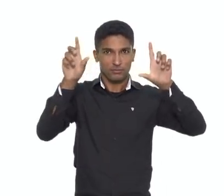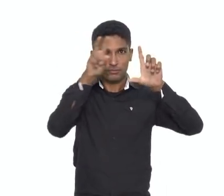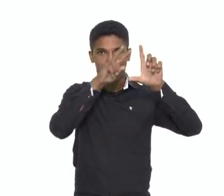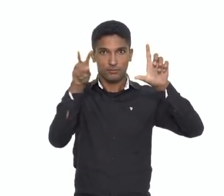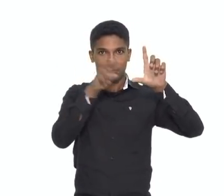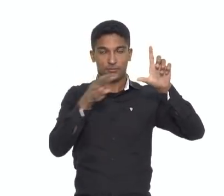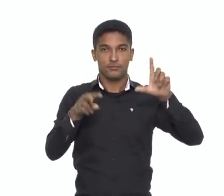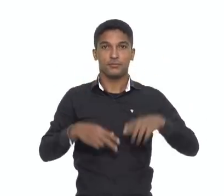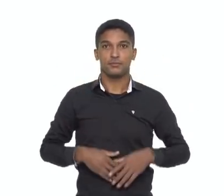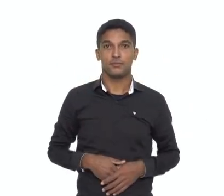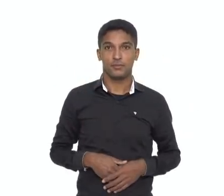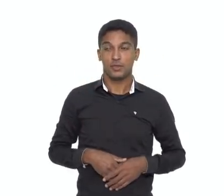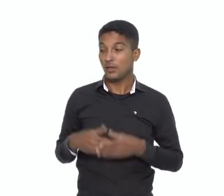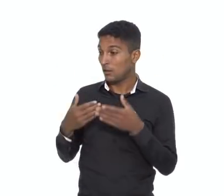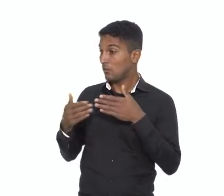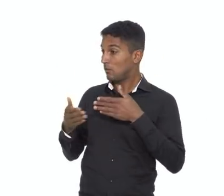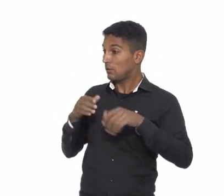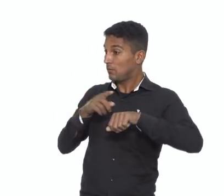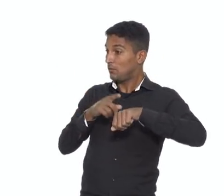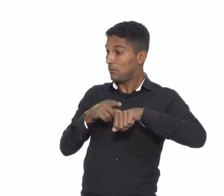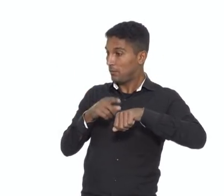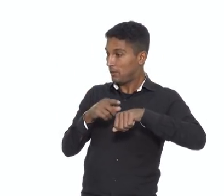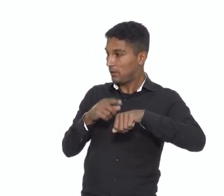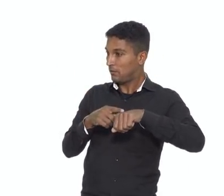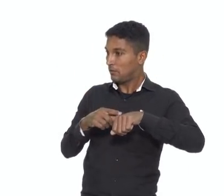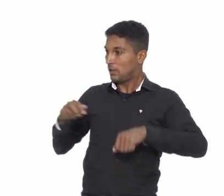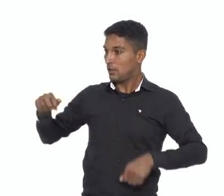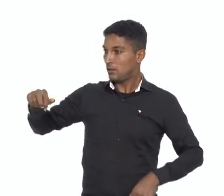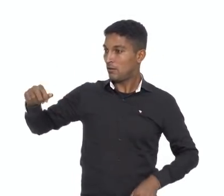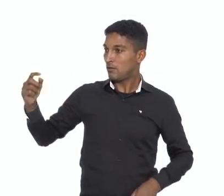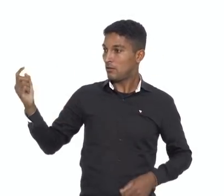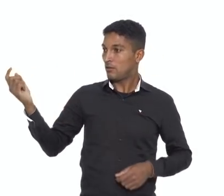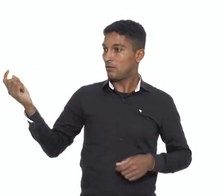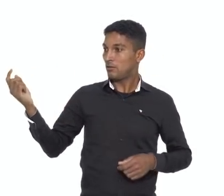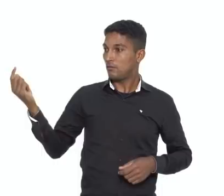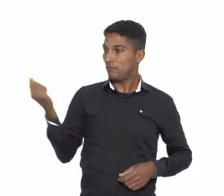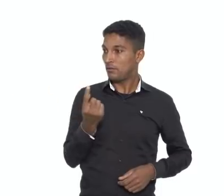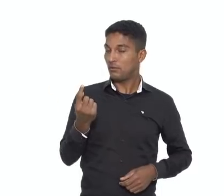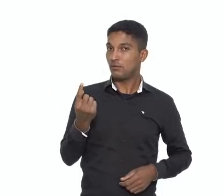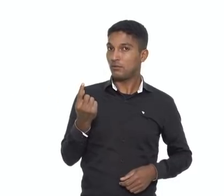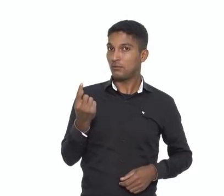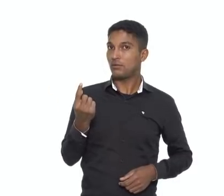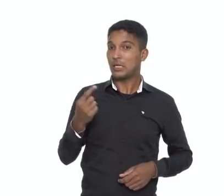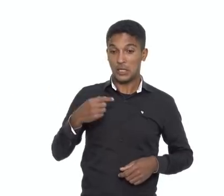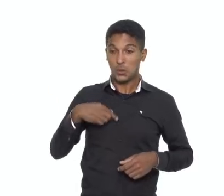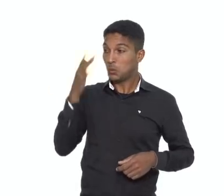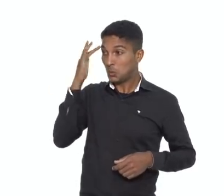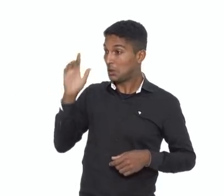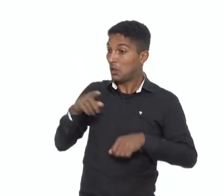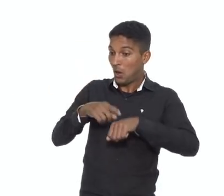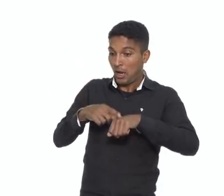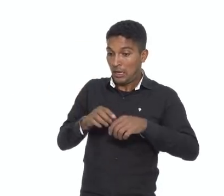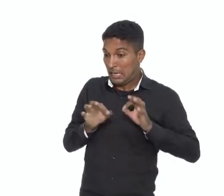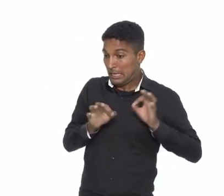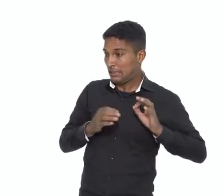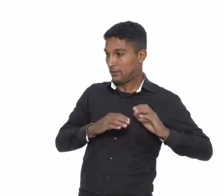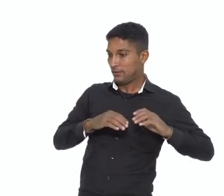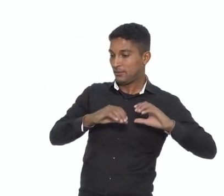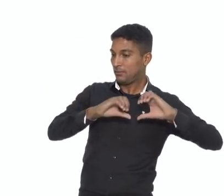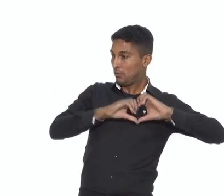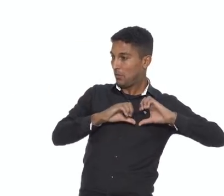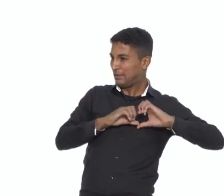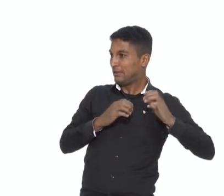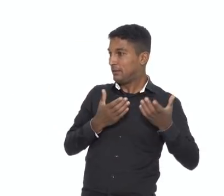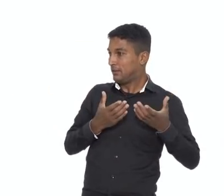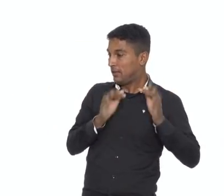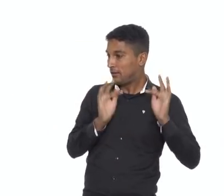É preciso ritos. O que é um rito? Perguntou o príncipezinho. Então, qual que é a